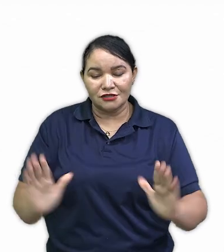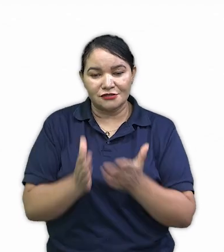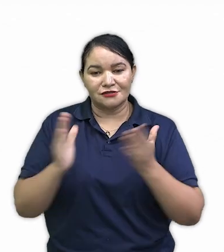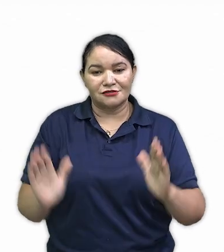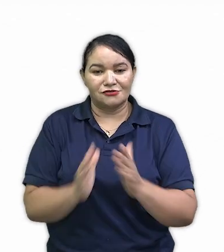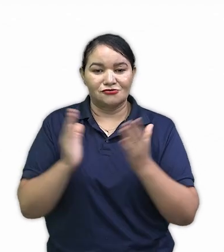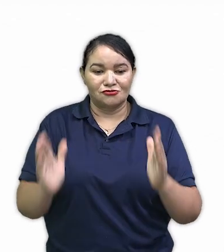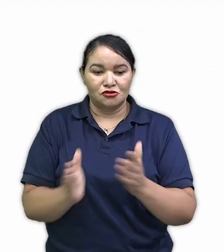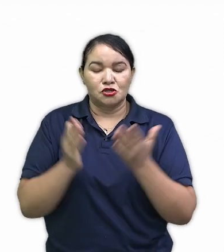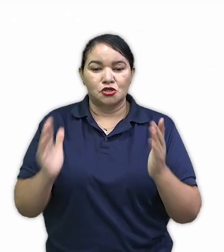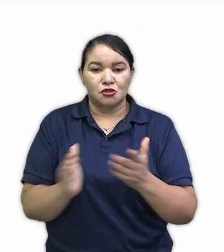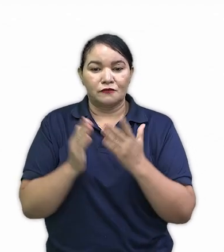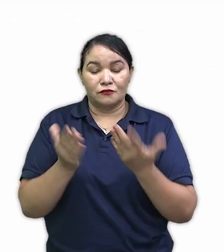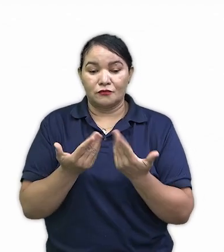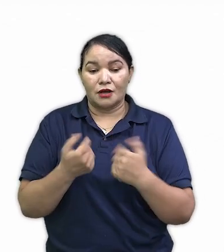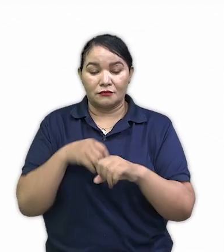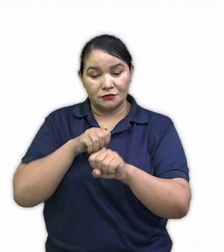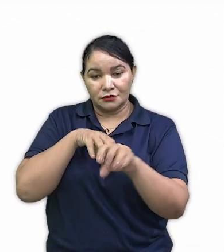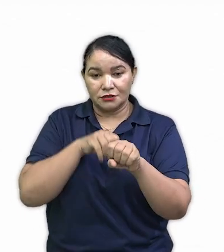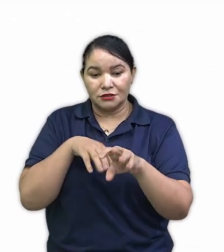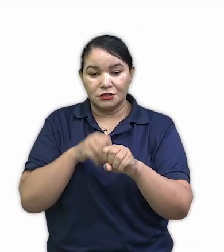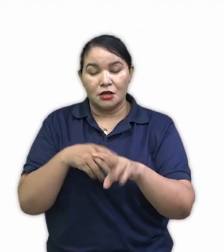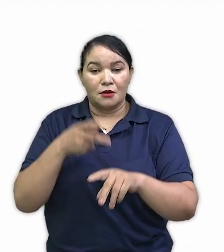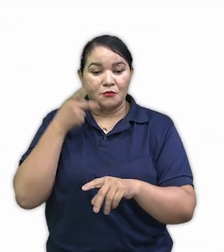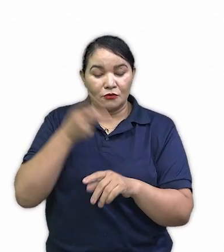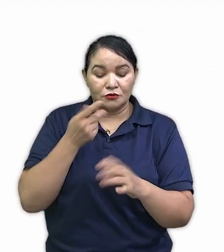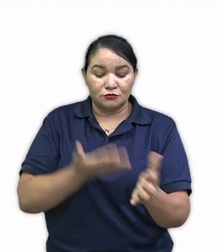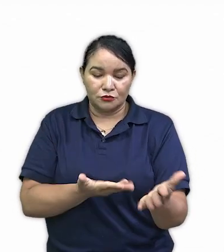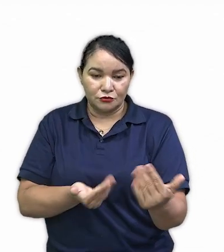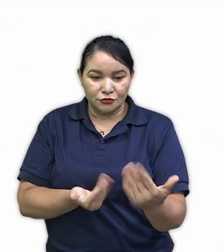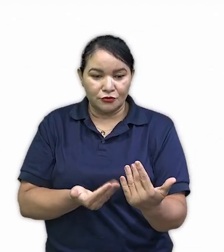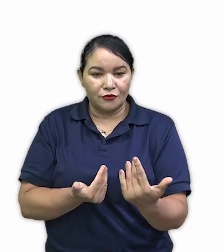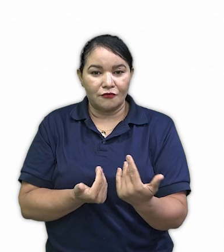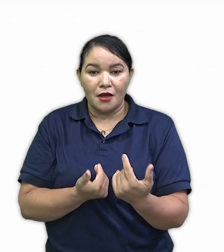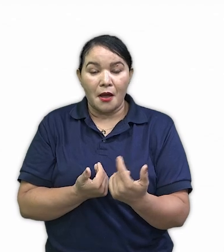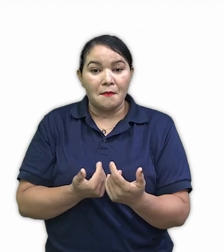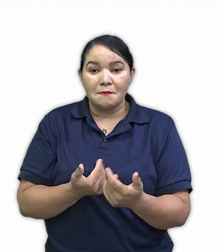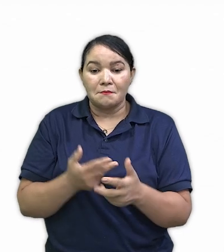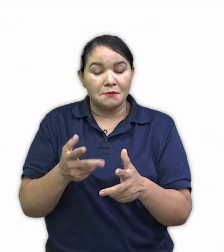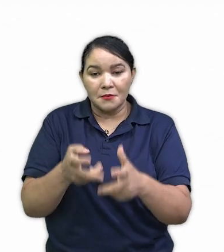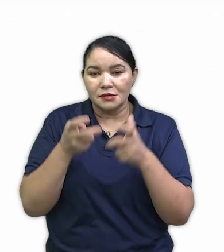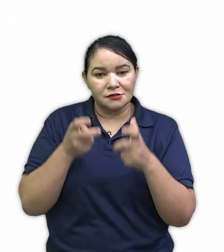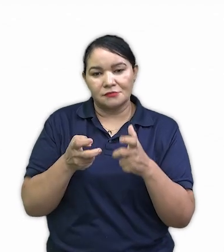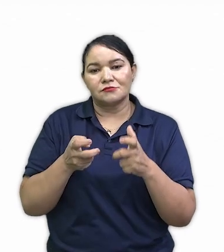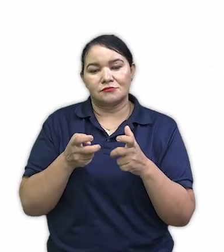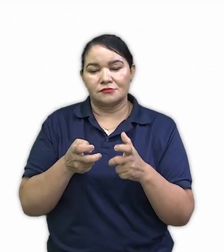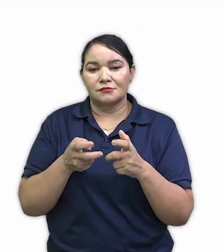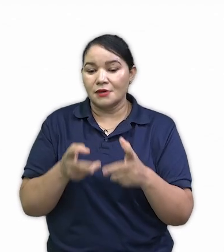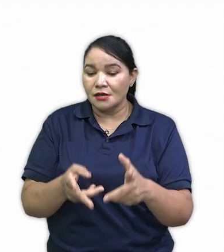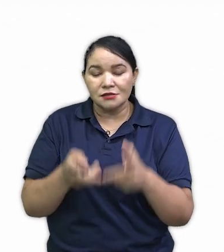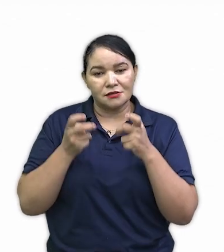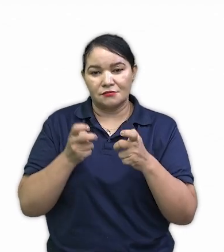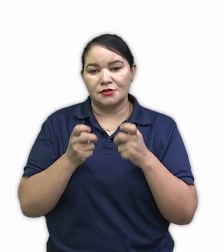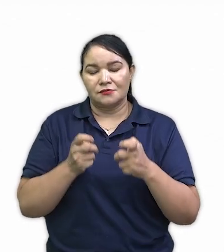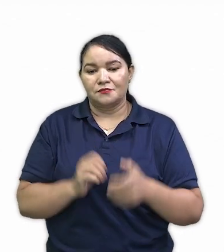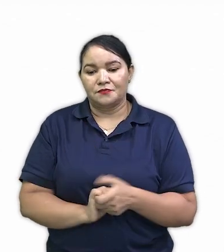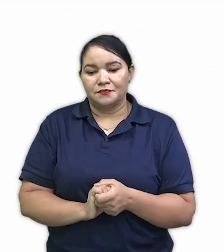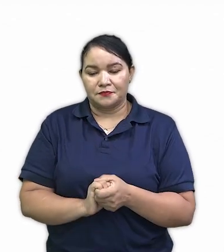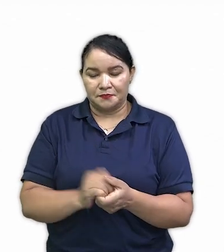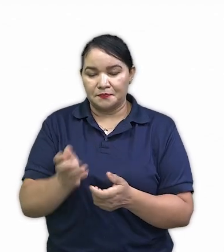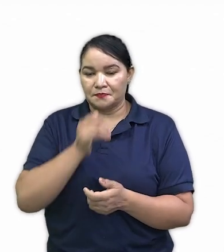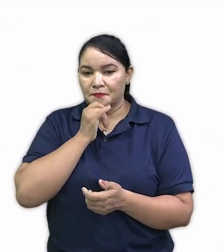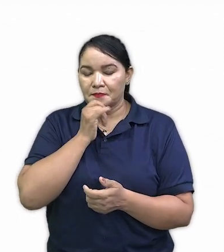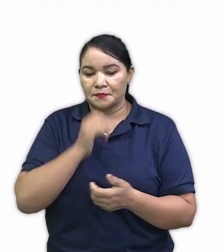do poder público, quando o assunto é educação política para a adolescência, é perceptível, é notório isso daí. Teve